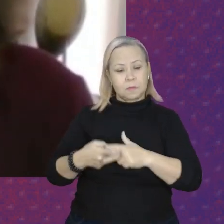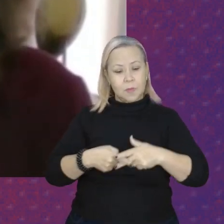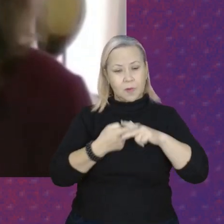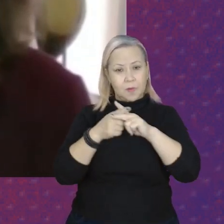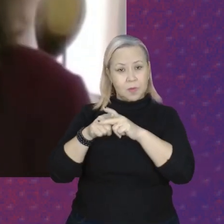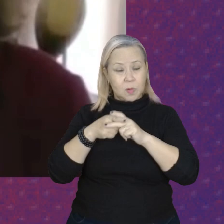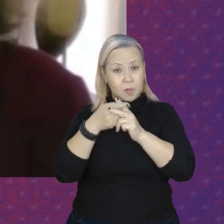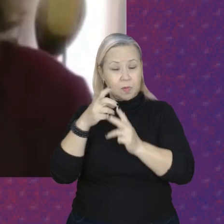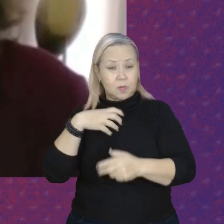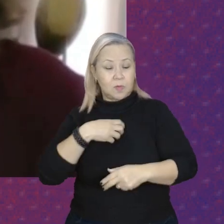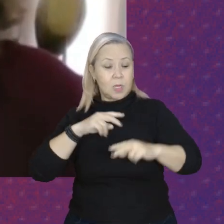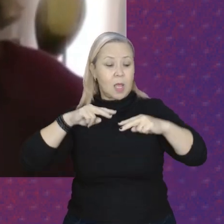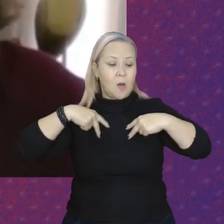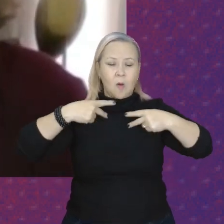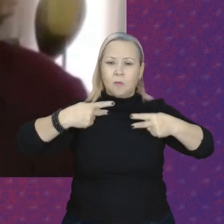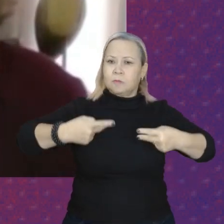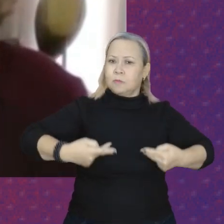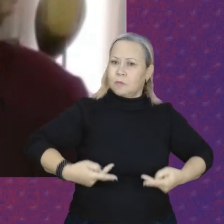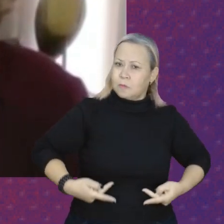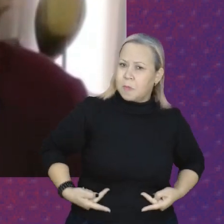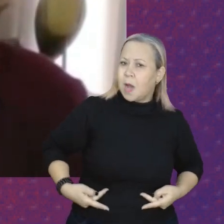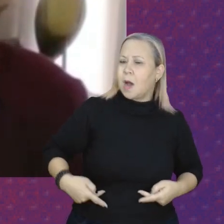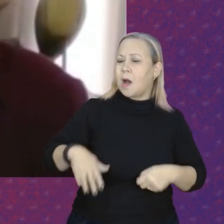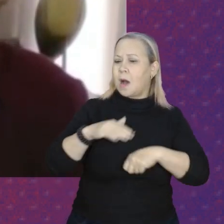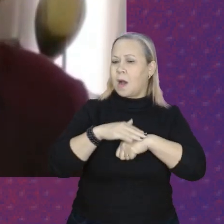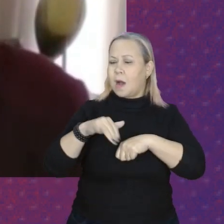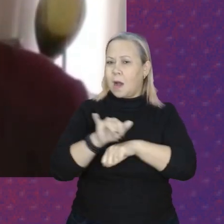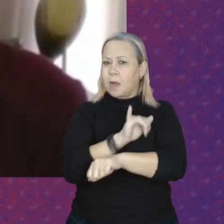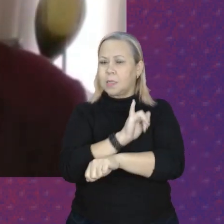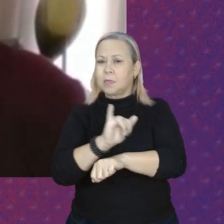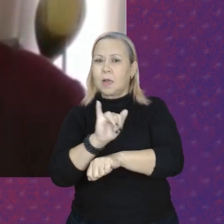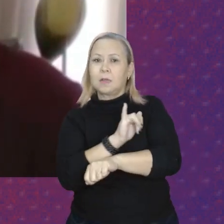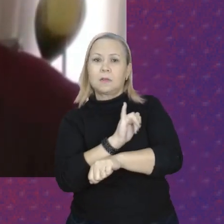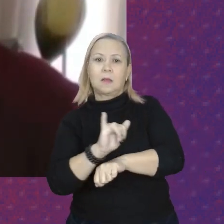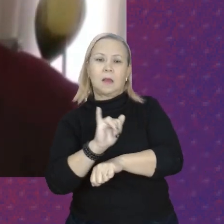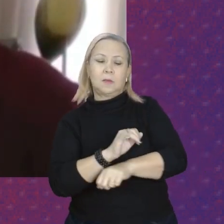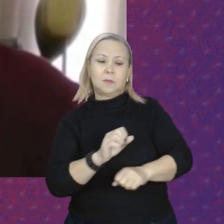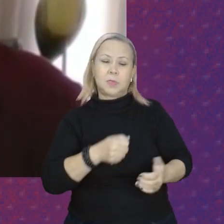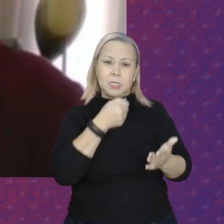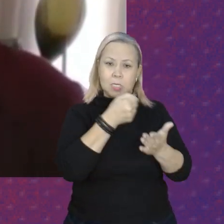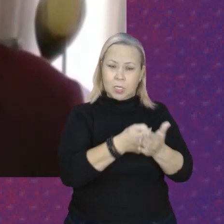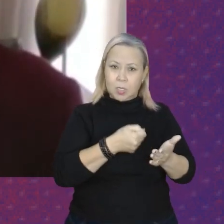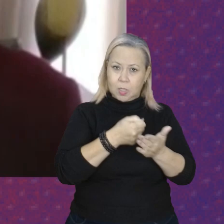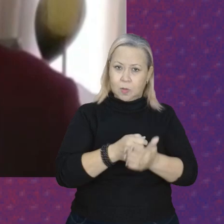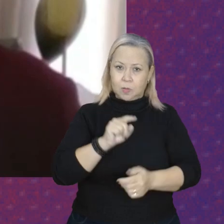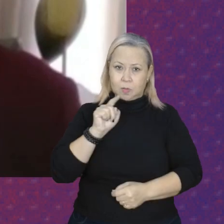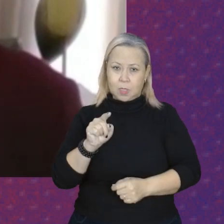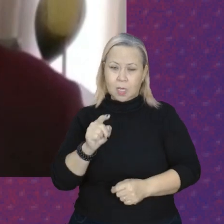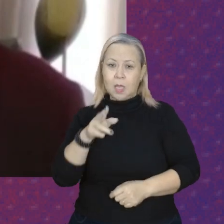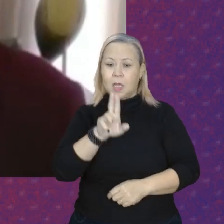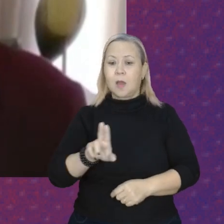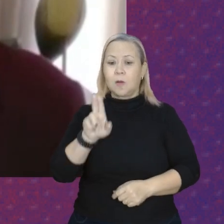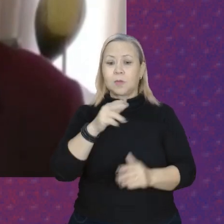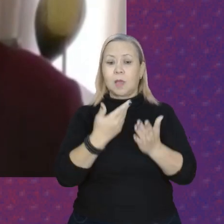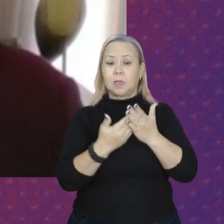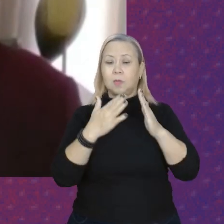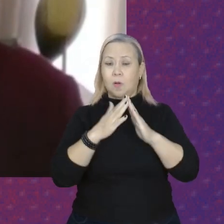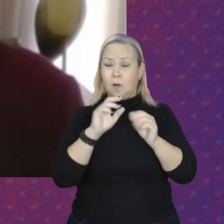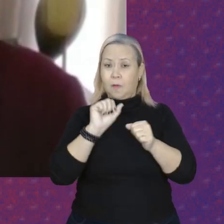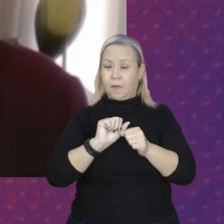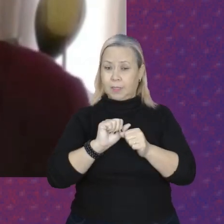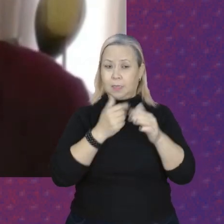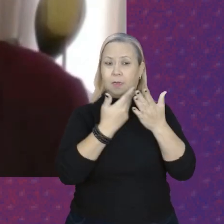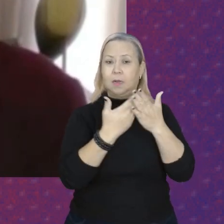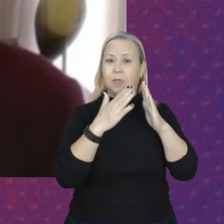forma organizada, de forma estratégica, lute por ele, que é usar a escola, fazer da